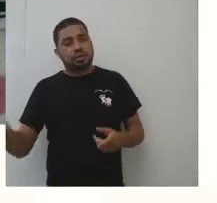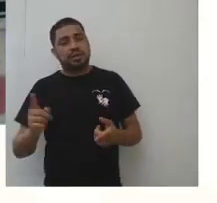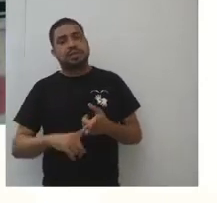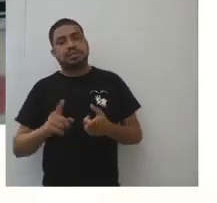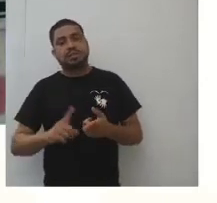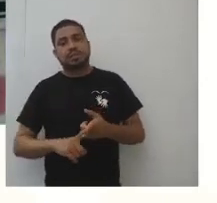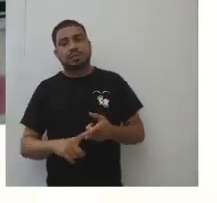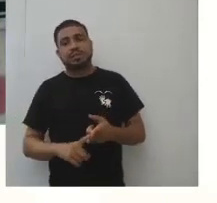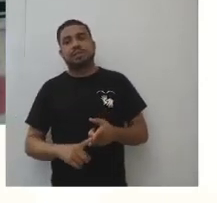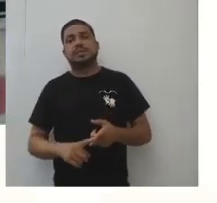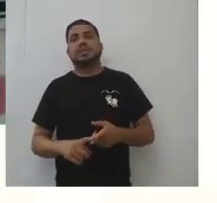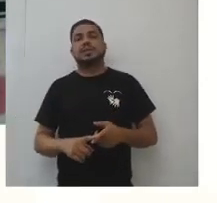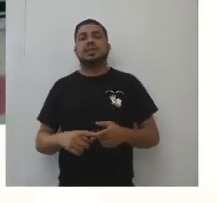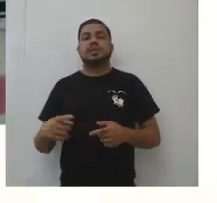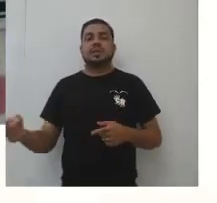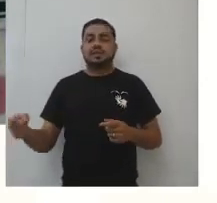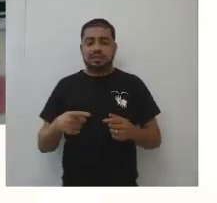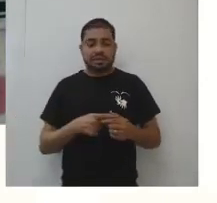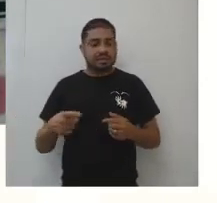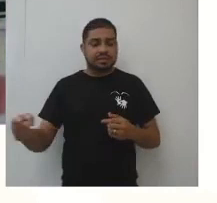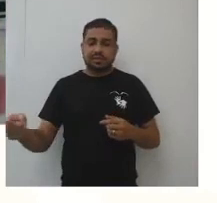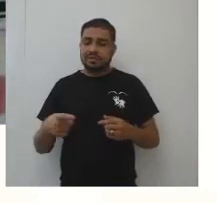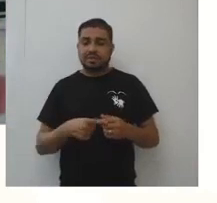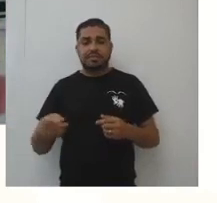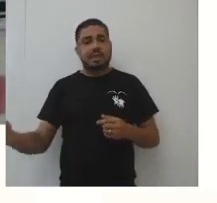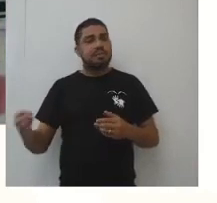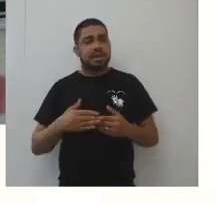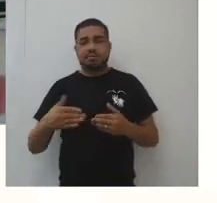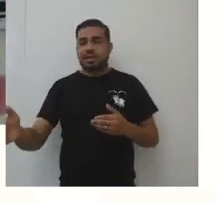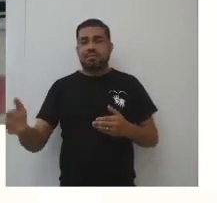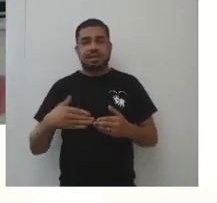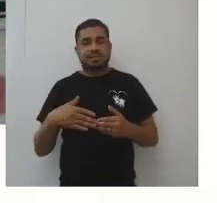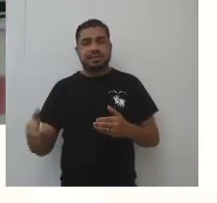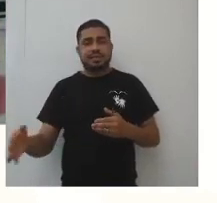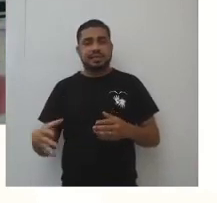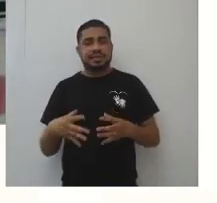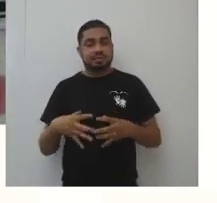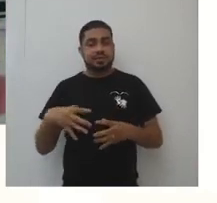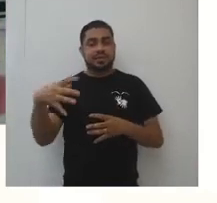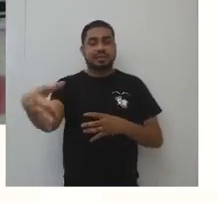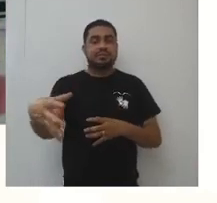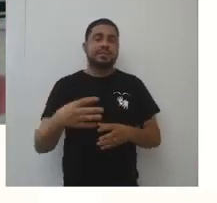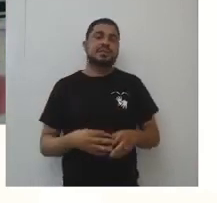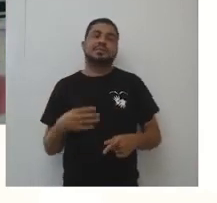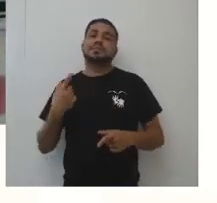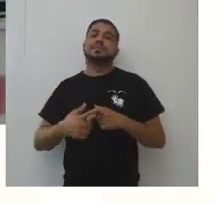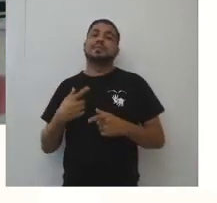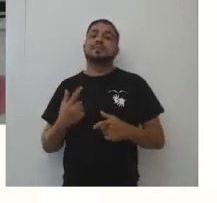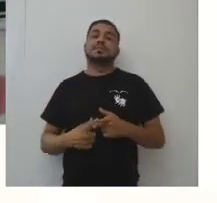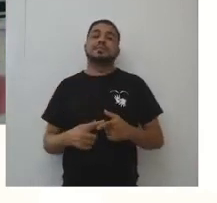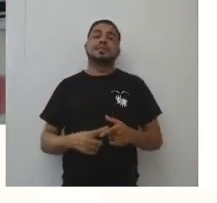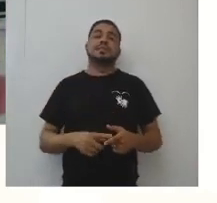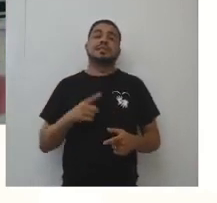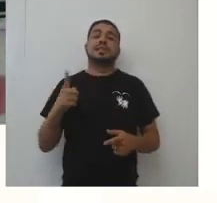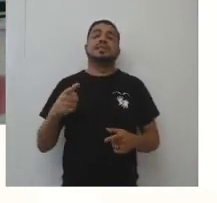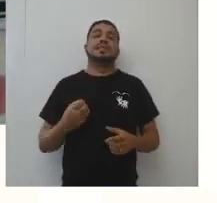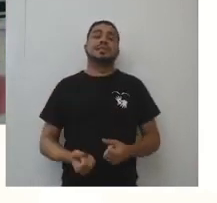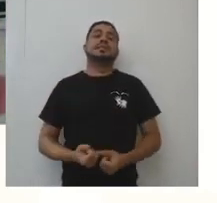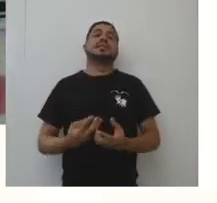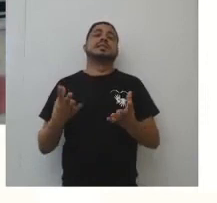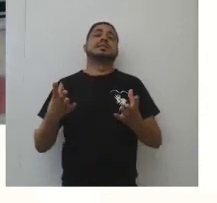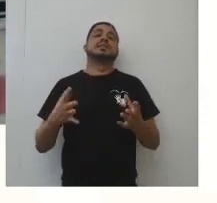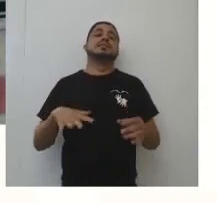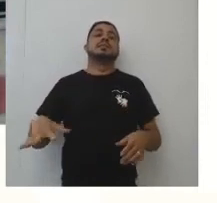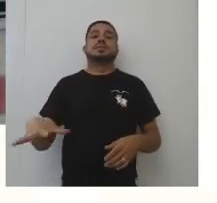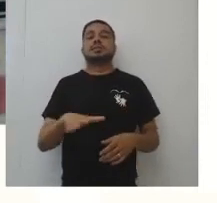eletrizado, a latinha fica tipo assim, voleibol para lá e para cá. Pois é, a bexiga cria um